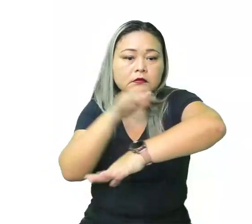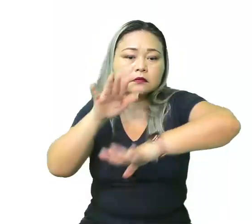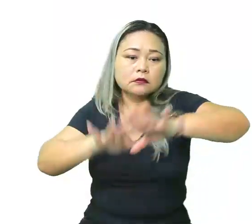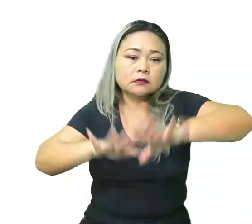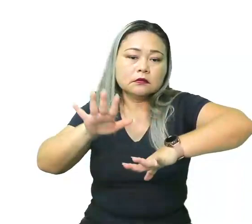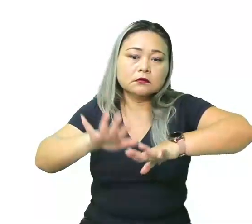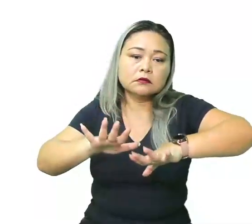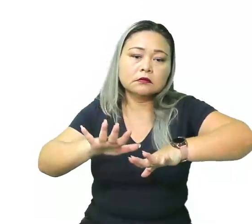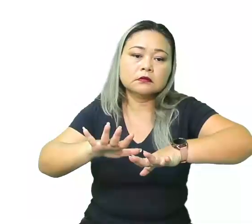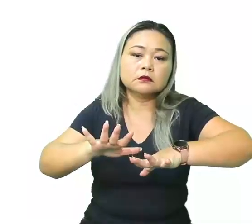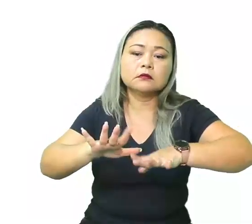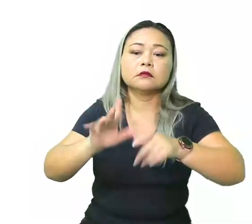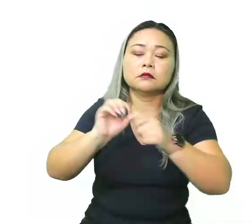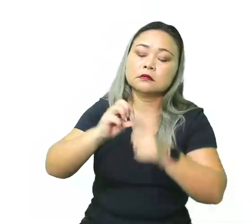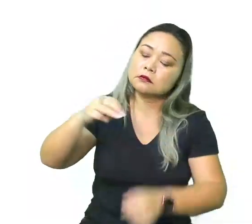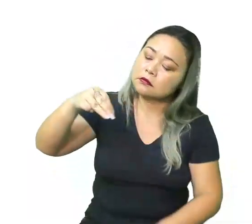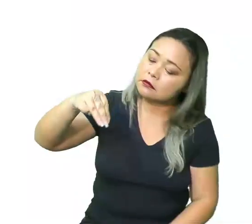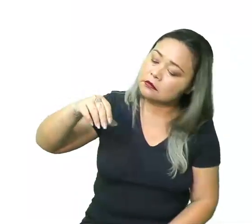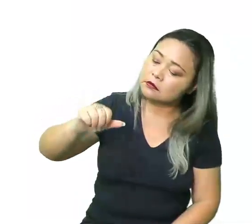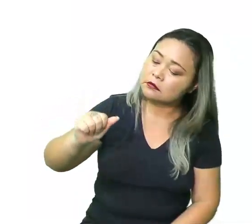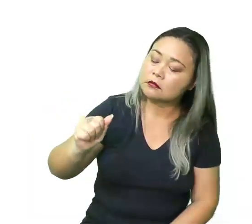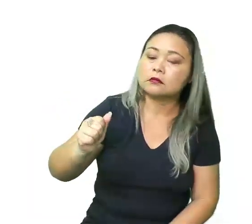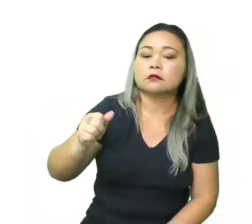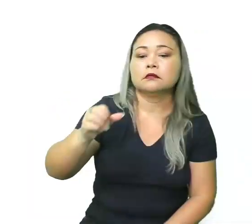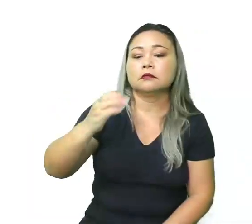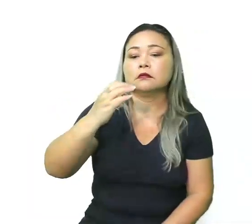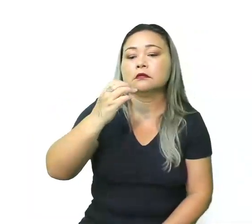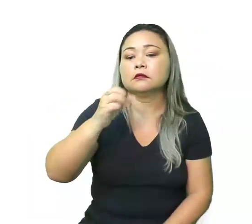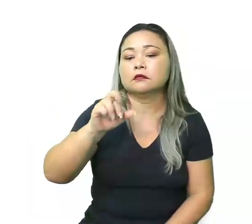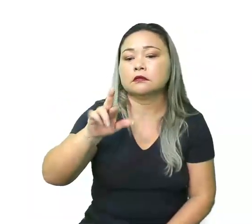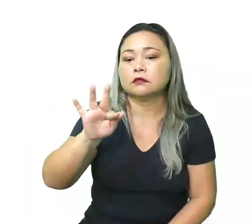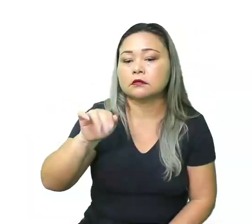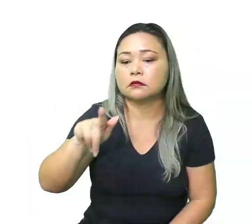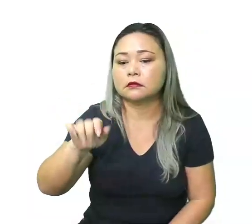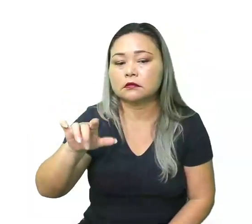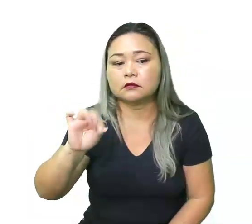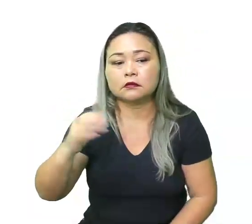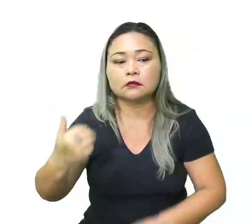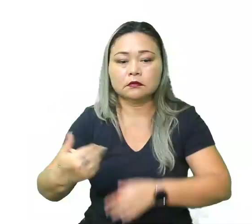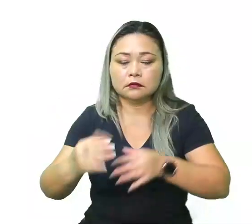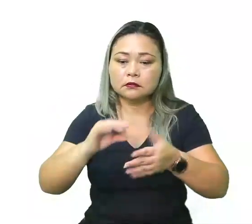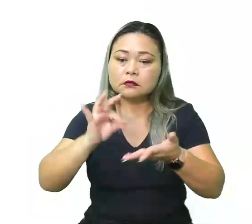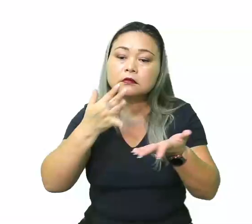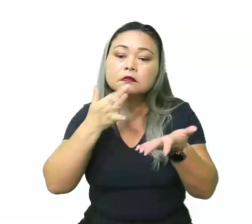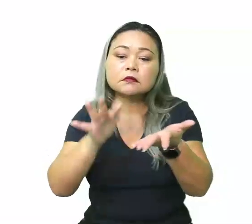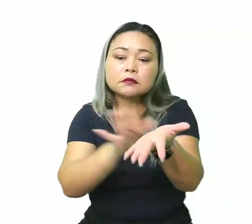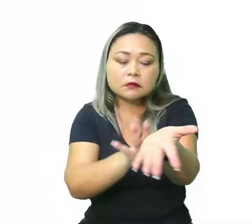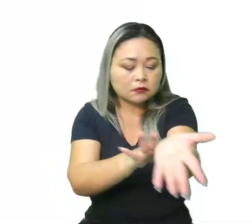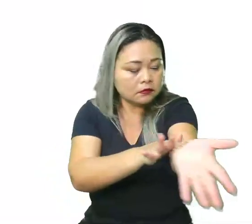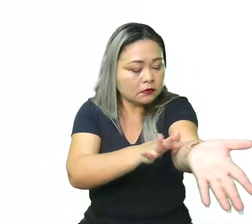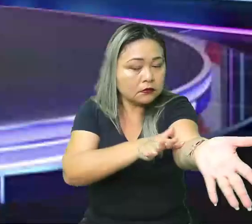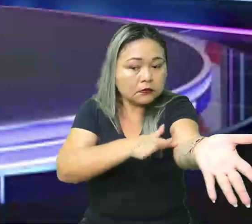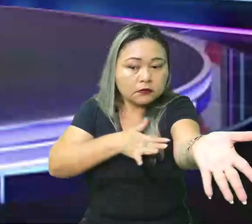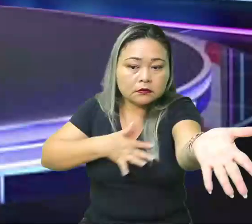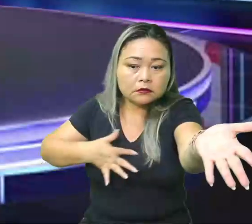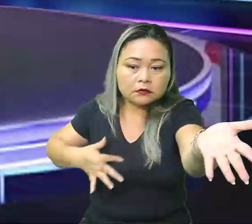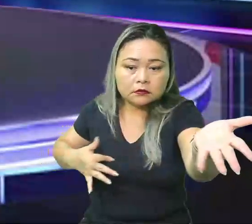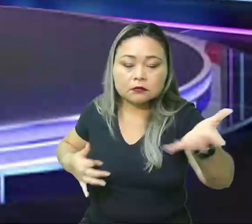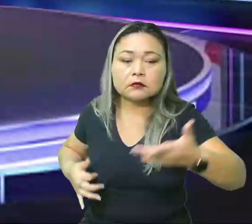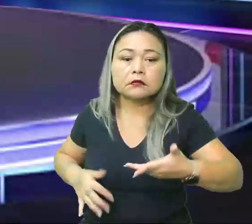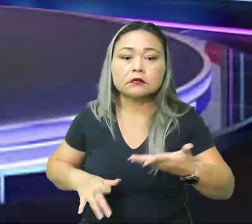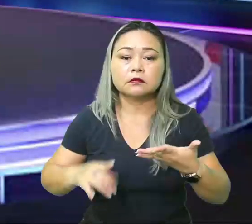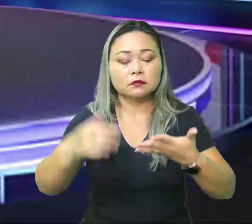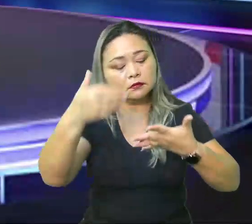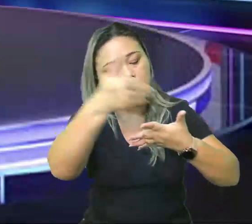ação dos macrófagos, conduzidos pelo sangue até o local de inflamação, foi de suma importância. Então, você vai ter